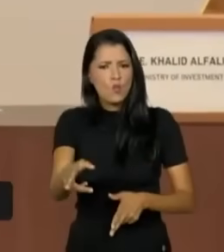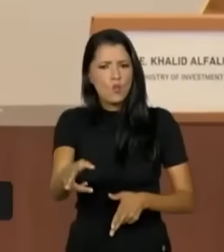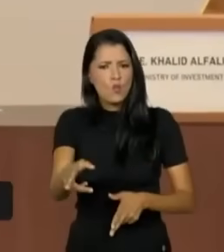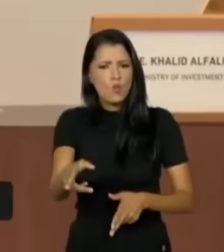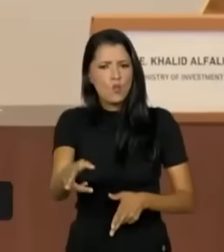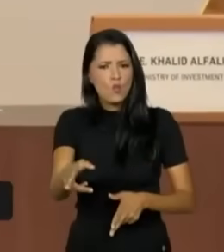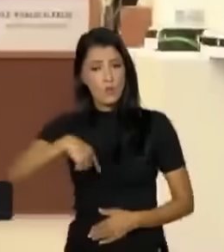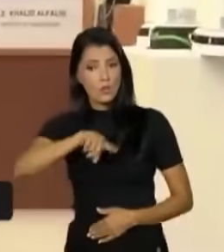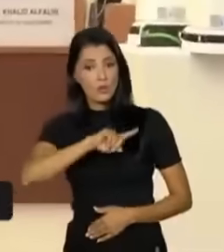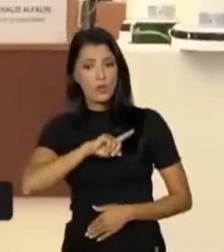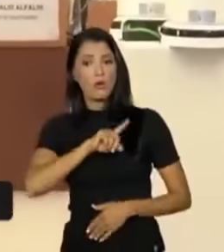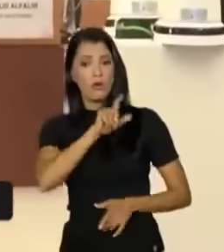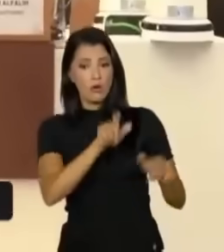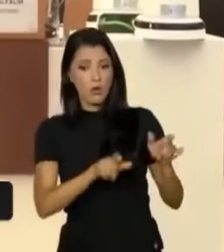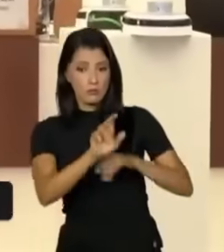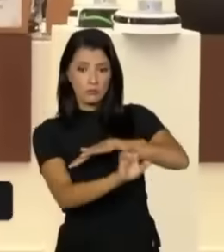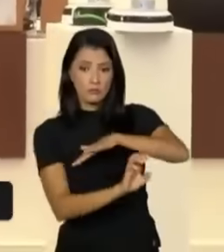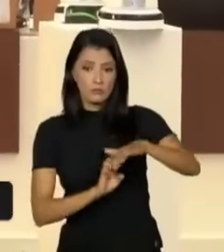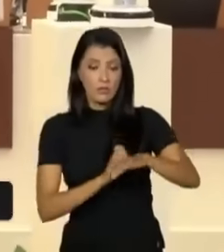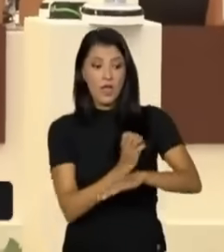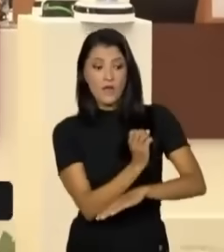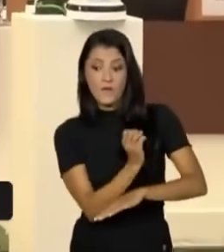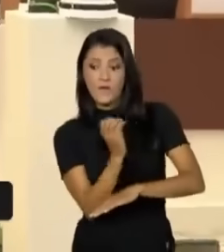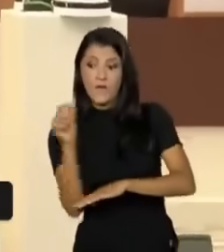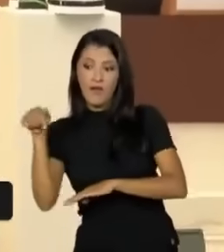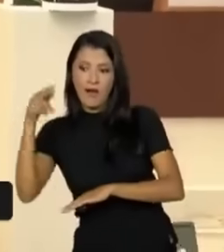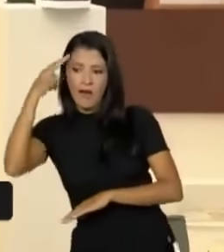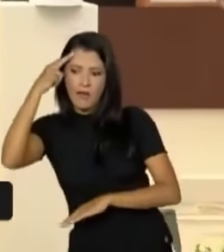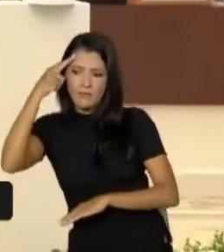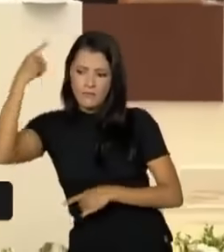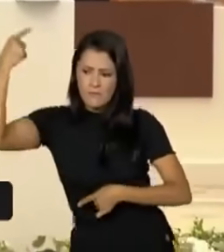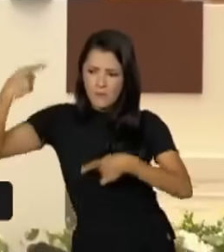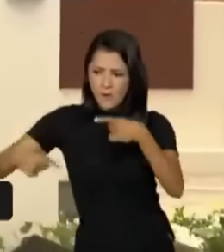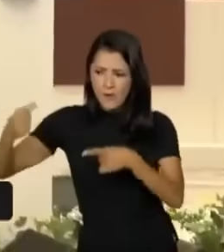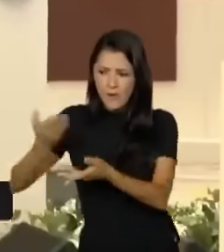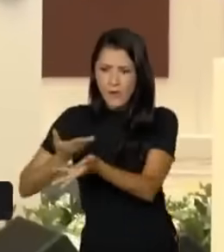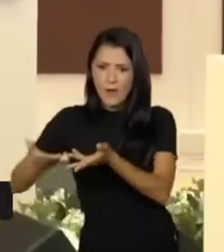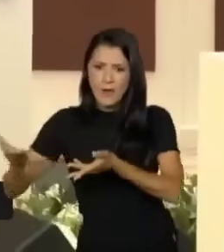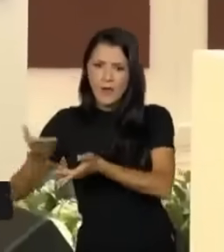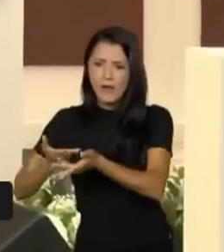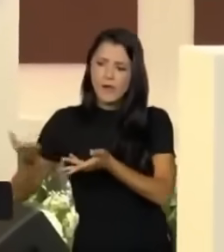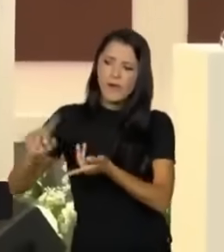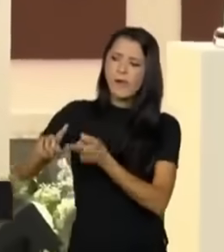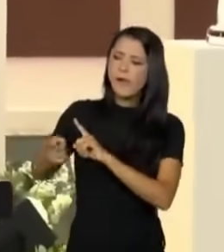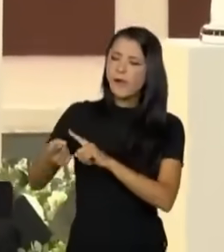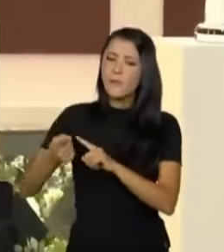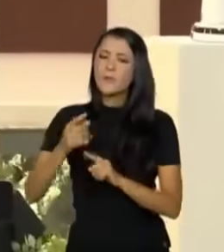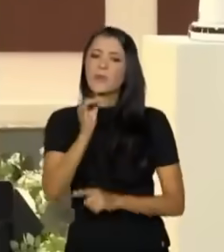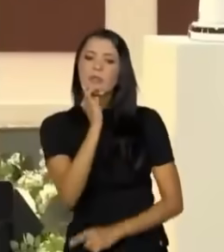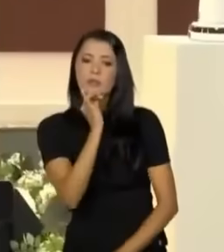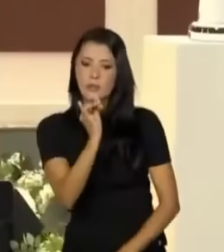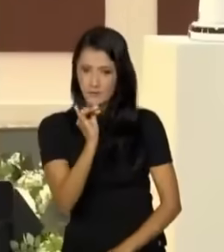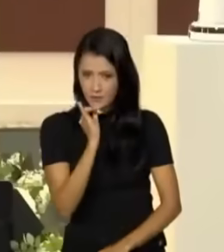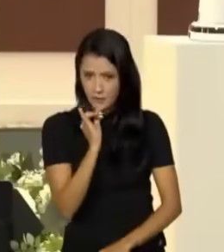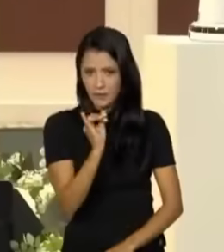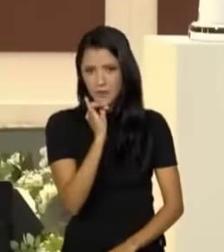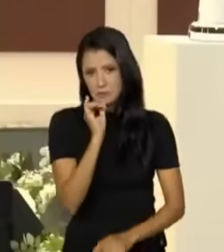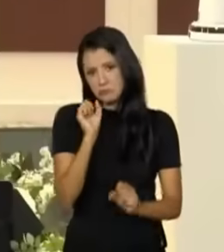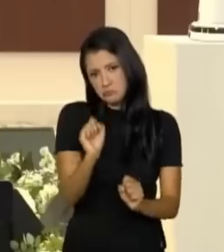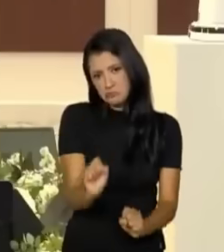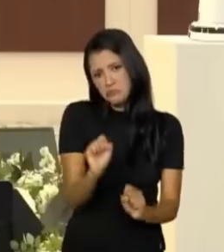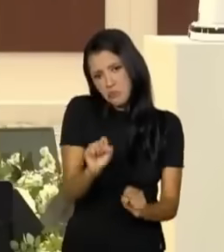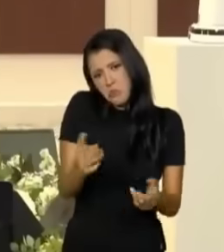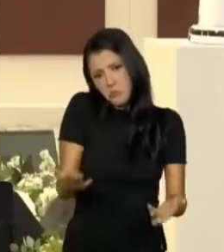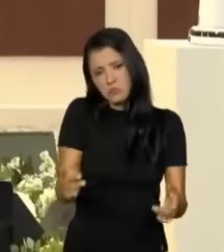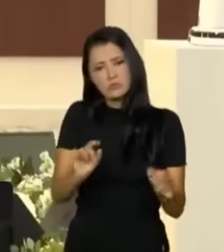Que os nossos empresários viajem para a Arábia Saudita, que discuta com os empresários. Por exemplo, a gente poderia